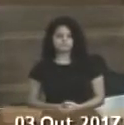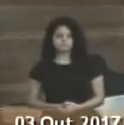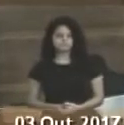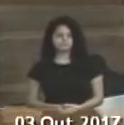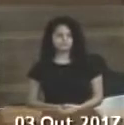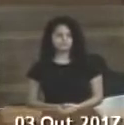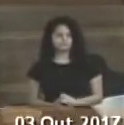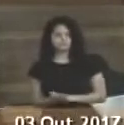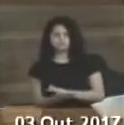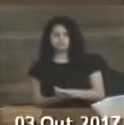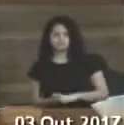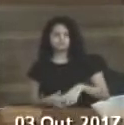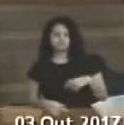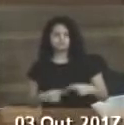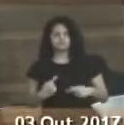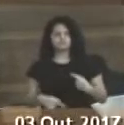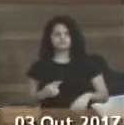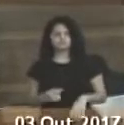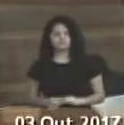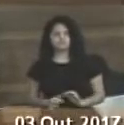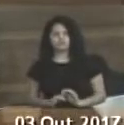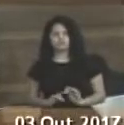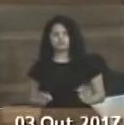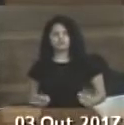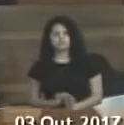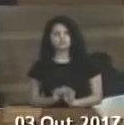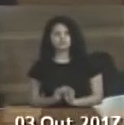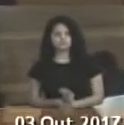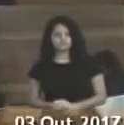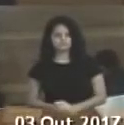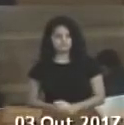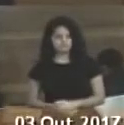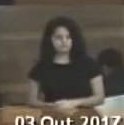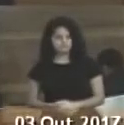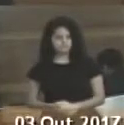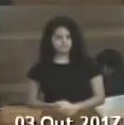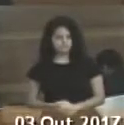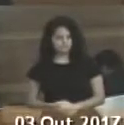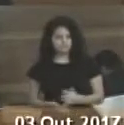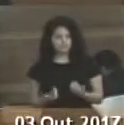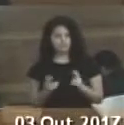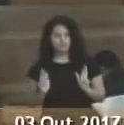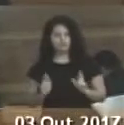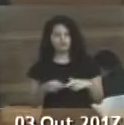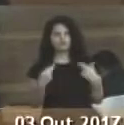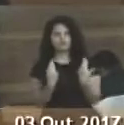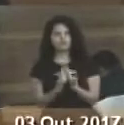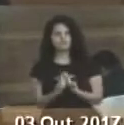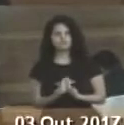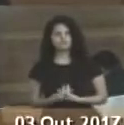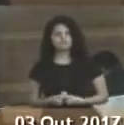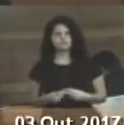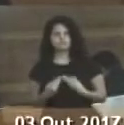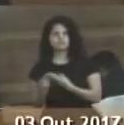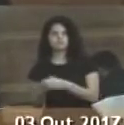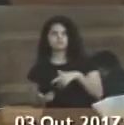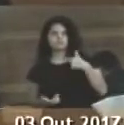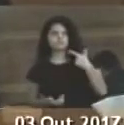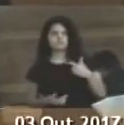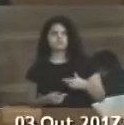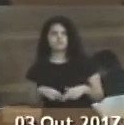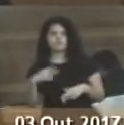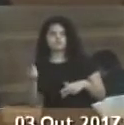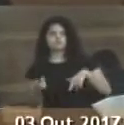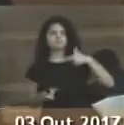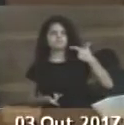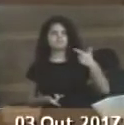Nada mais a ver na tratar, o senhor presidente deu por encerrada a presente sessão, designando a próxima sessão para o dia 26 de